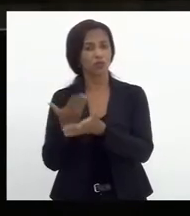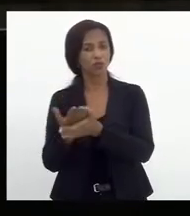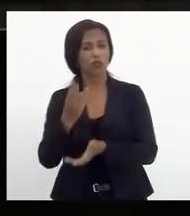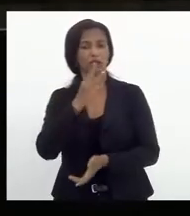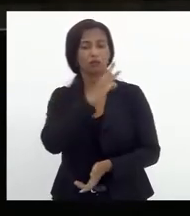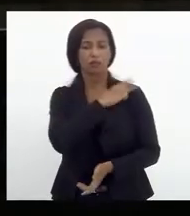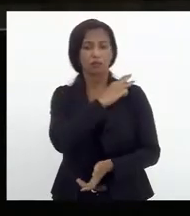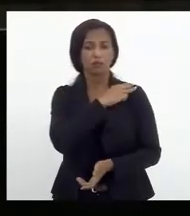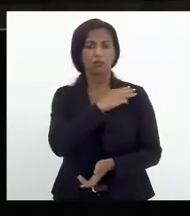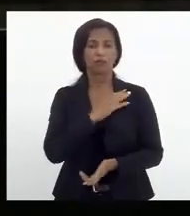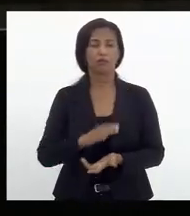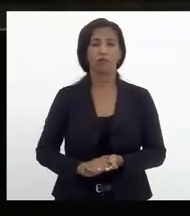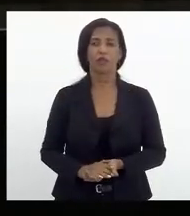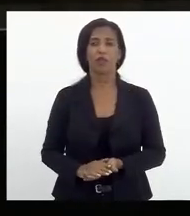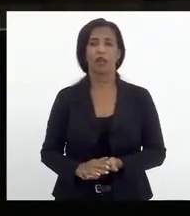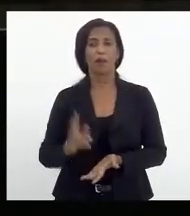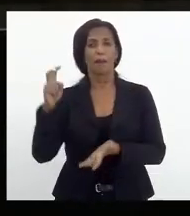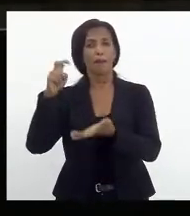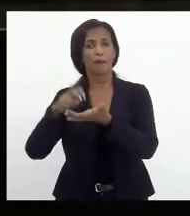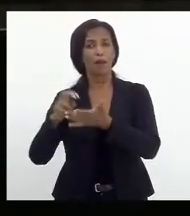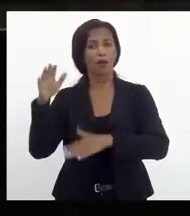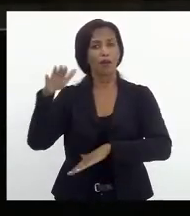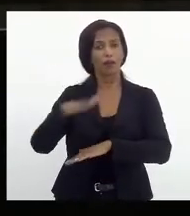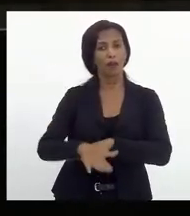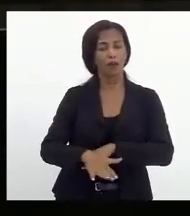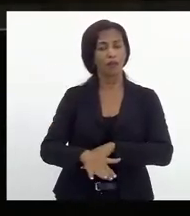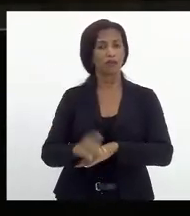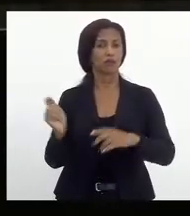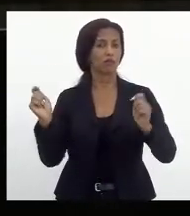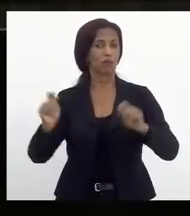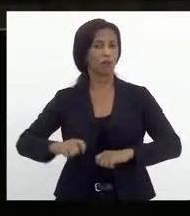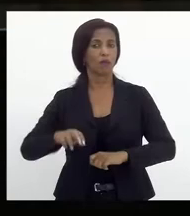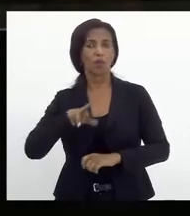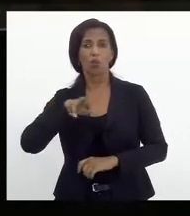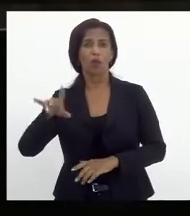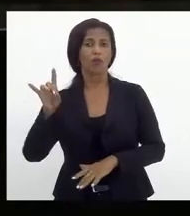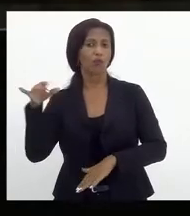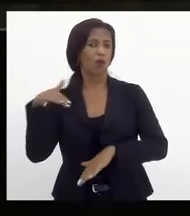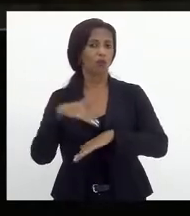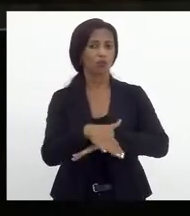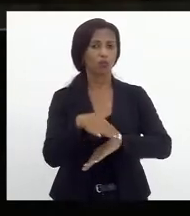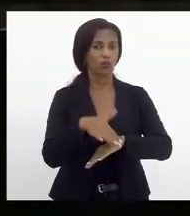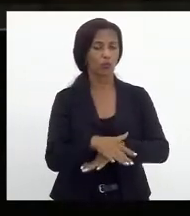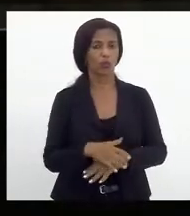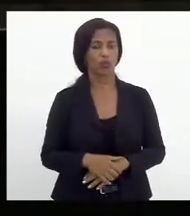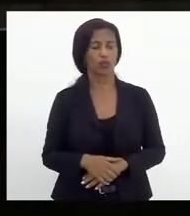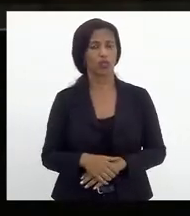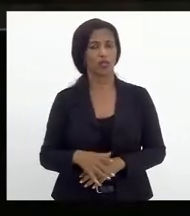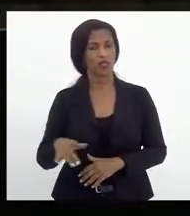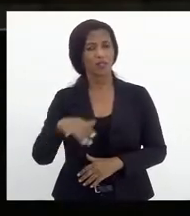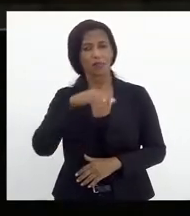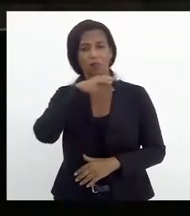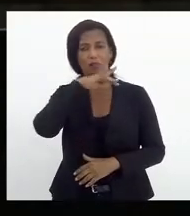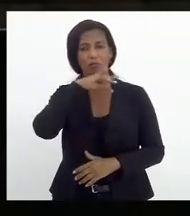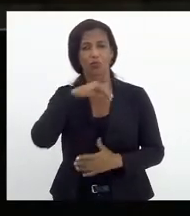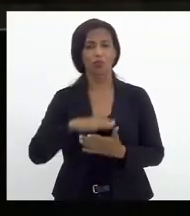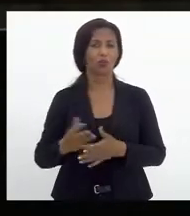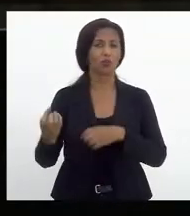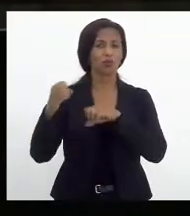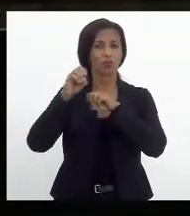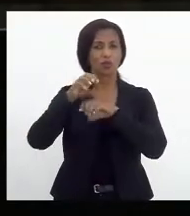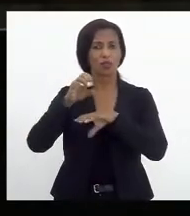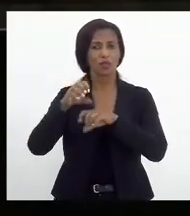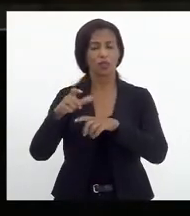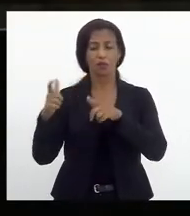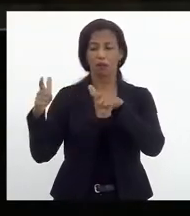segundo grau durante a parte da manhã ou a parte da tarde. E não só à noite. Isso prejudica muito o ensino na